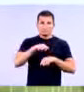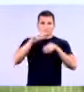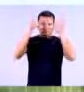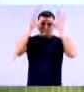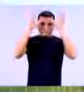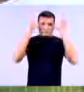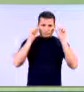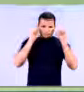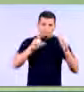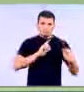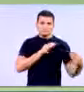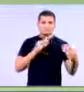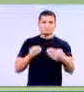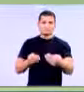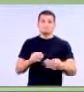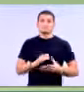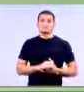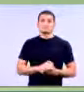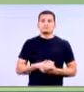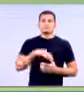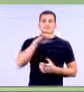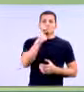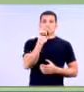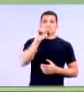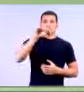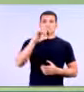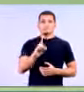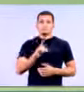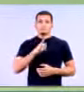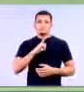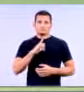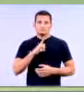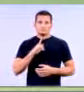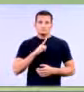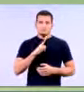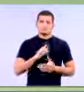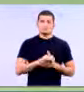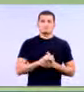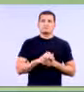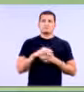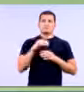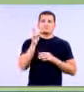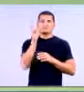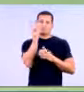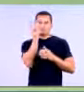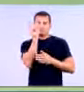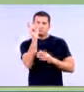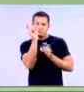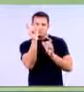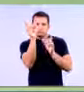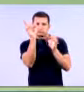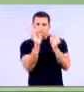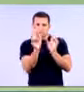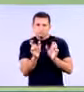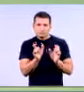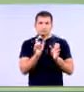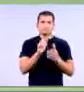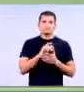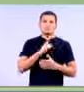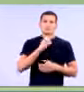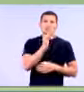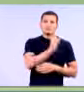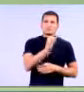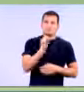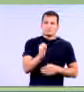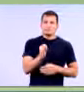acompanha. A EAD, ela tem basicamente uma estrutura composta por tutores, é